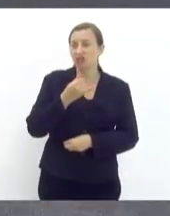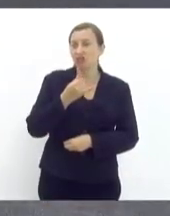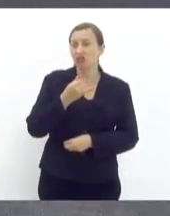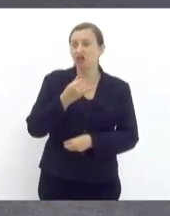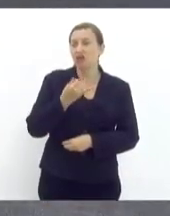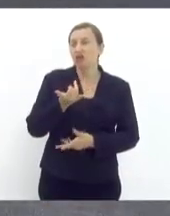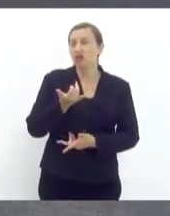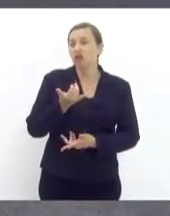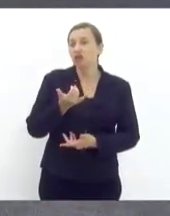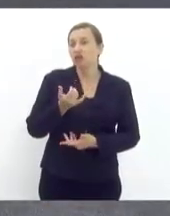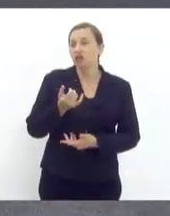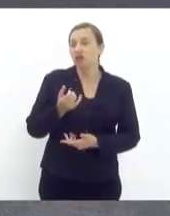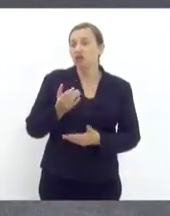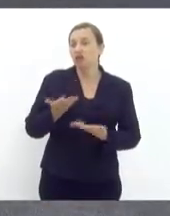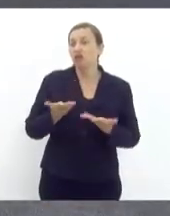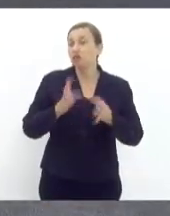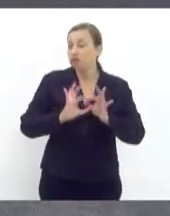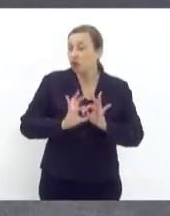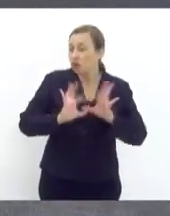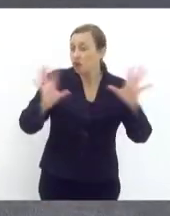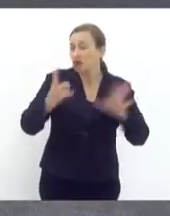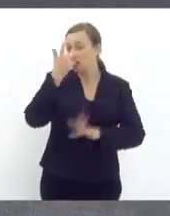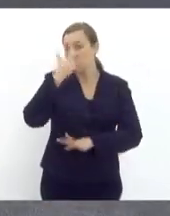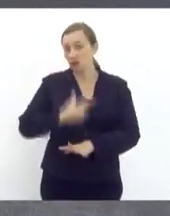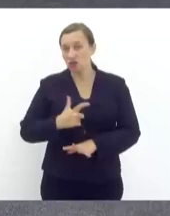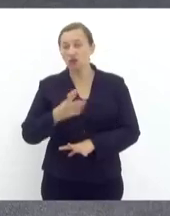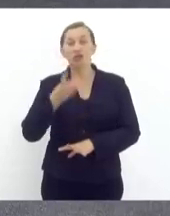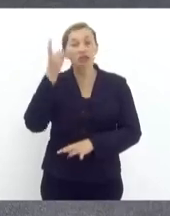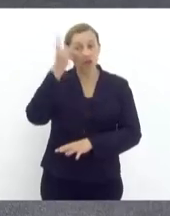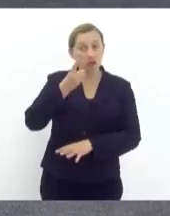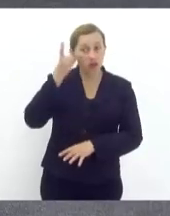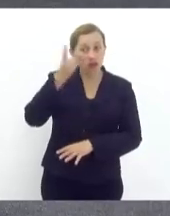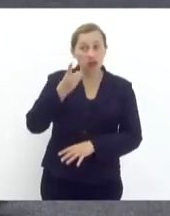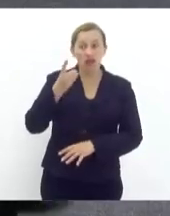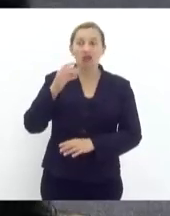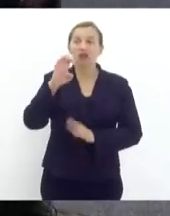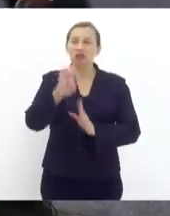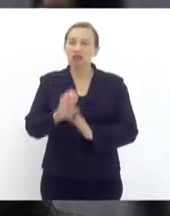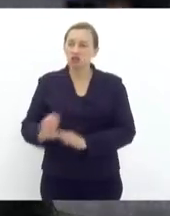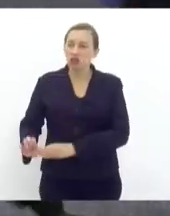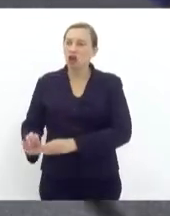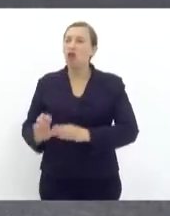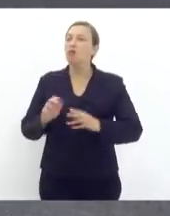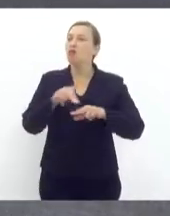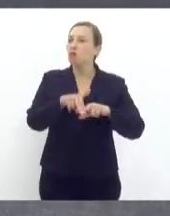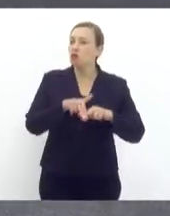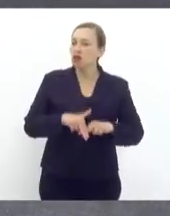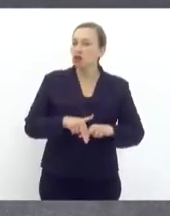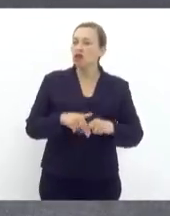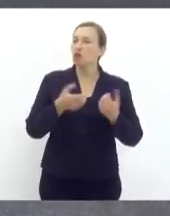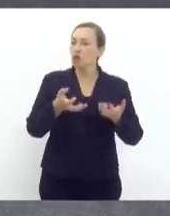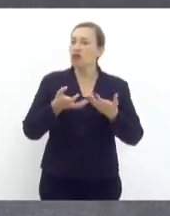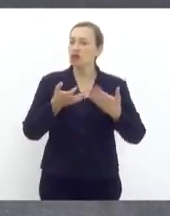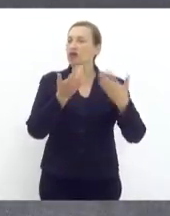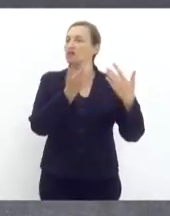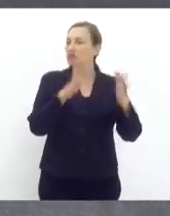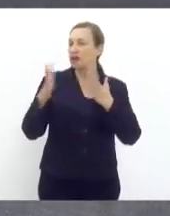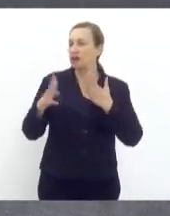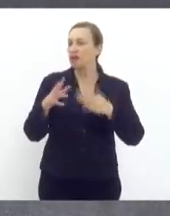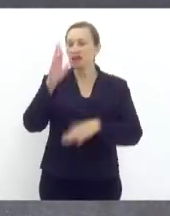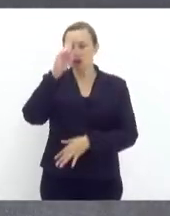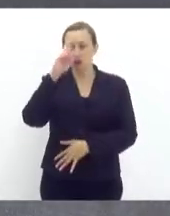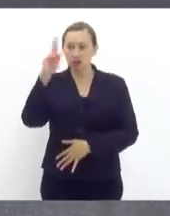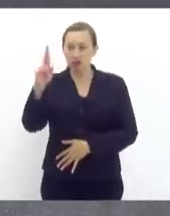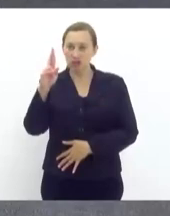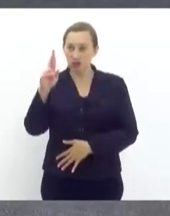enquanto Democratas enquanto parlamentares de esquerda por isso eu quero saudar vossa excelência